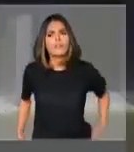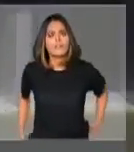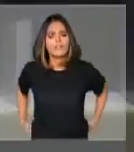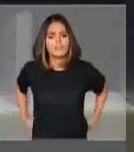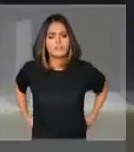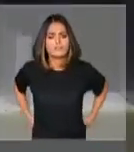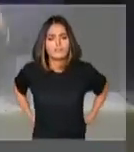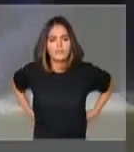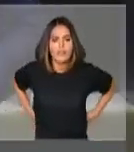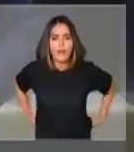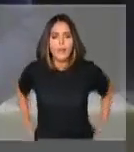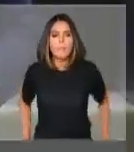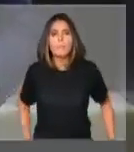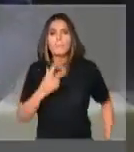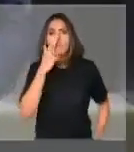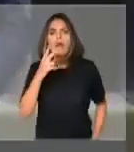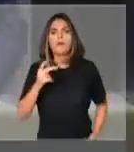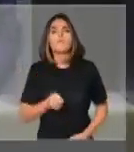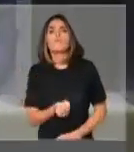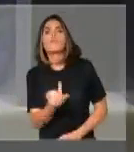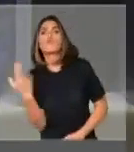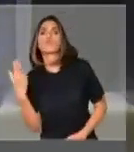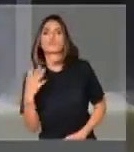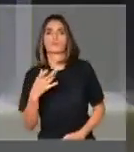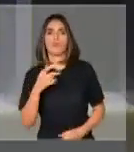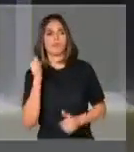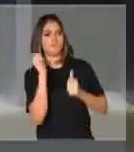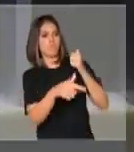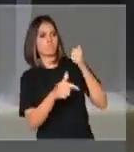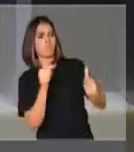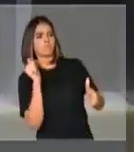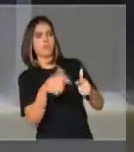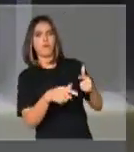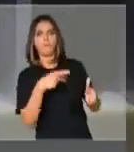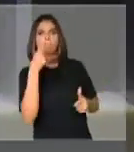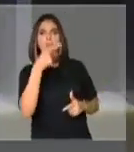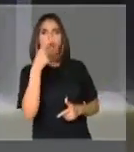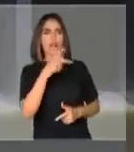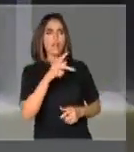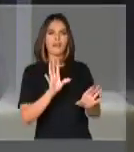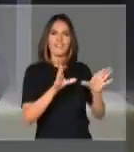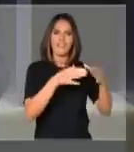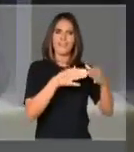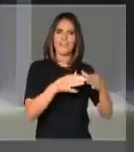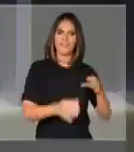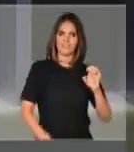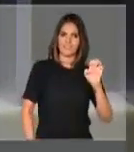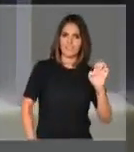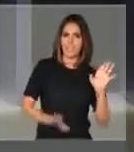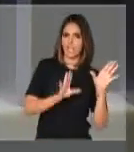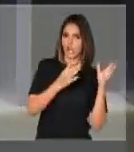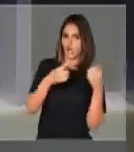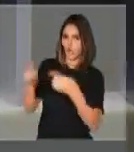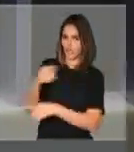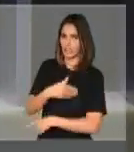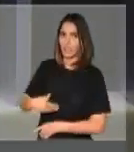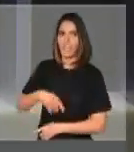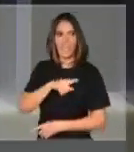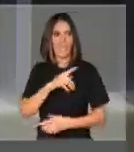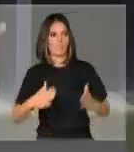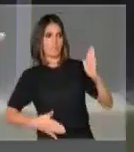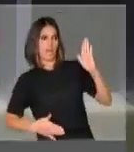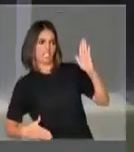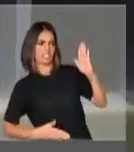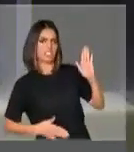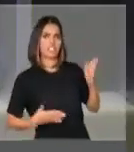de um bando de bandidos, como muitos estão propagando o Brasil afora e com isso querendo